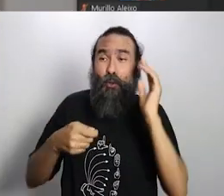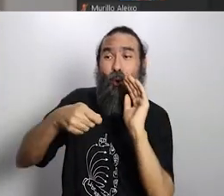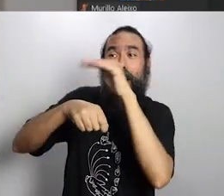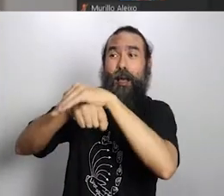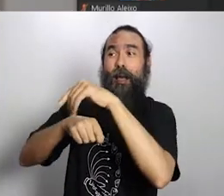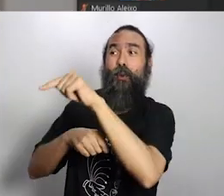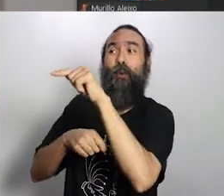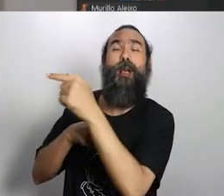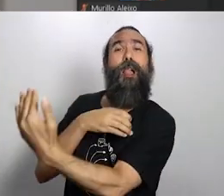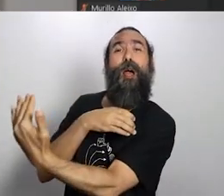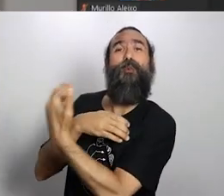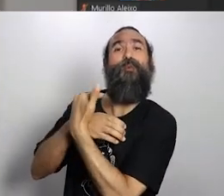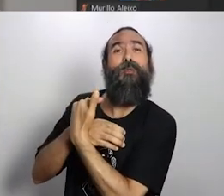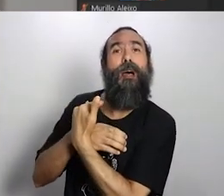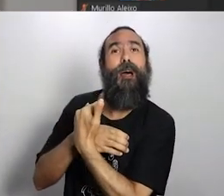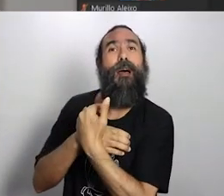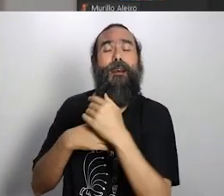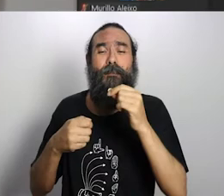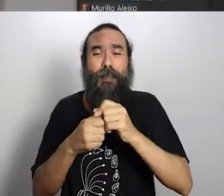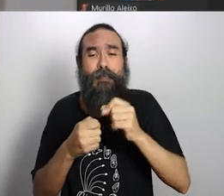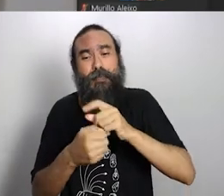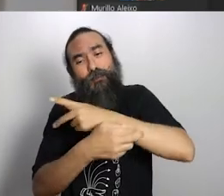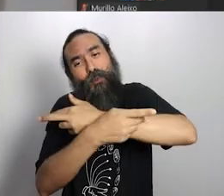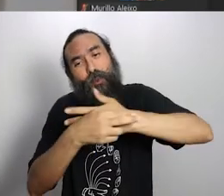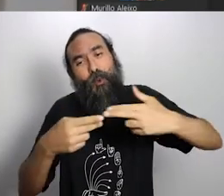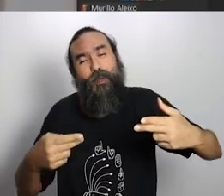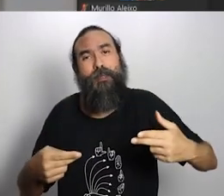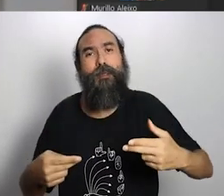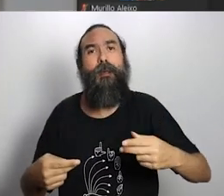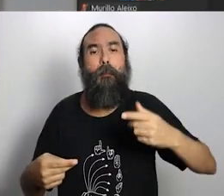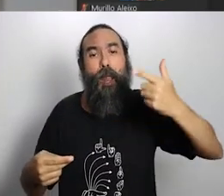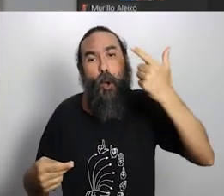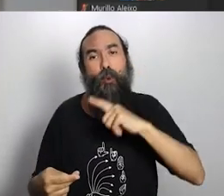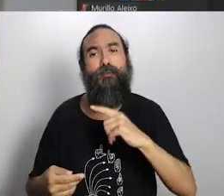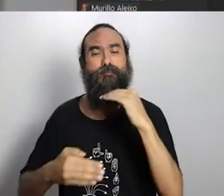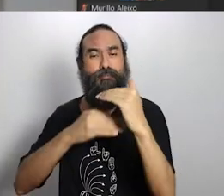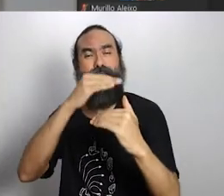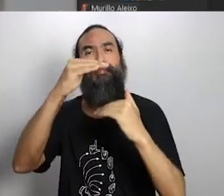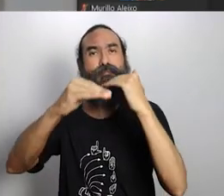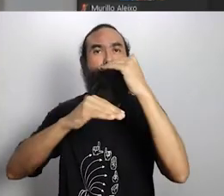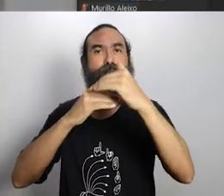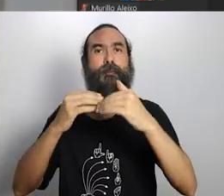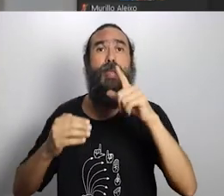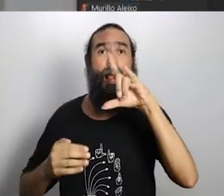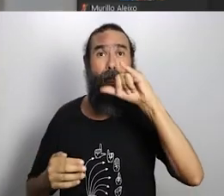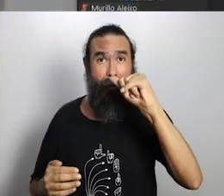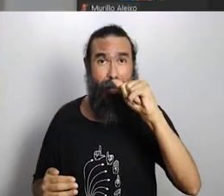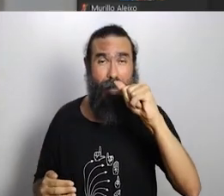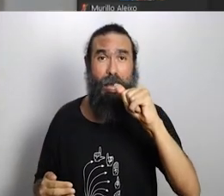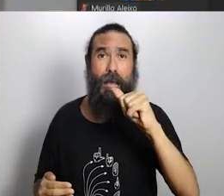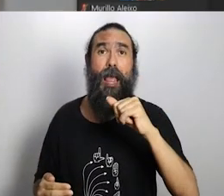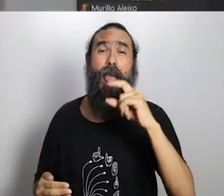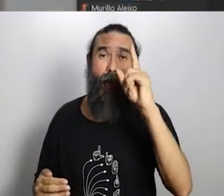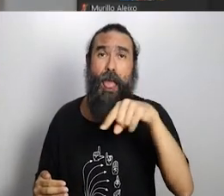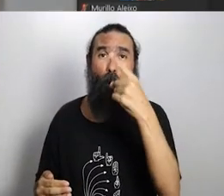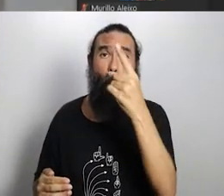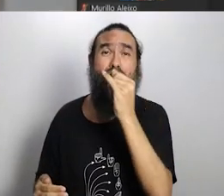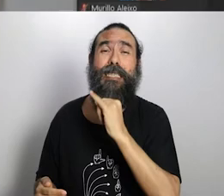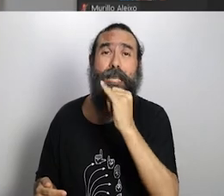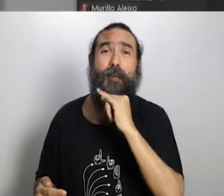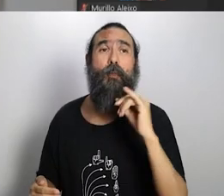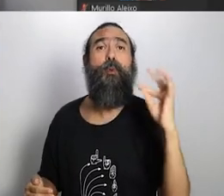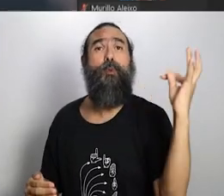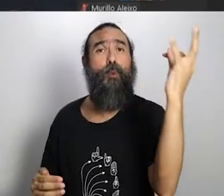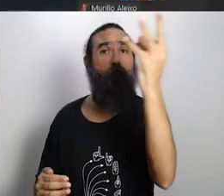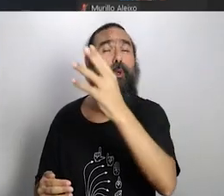gente pode citar, que hoje o mundo conhece Lia. O mundo conhece Lia. E eu queria muito, Beto, que você pudesse